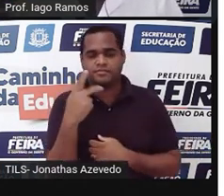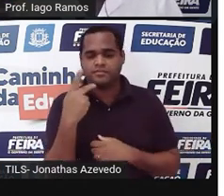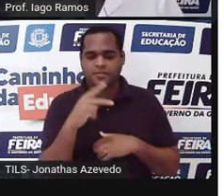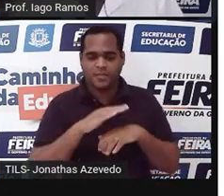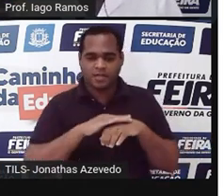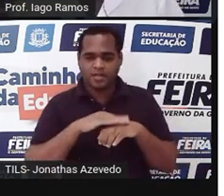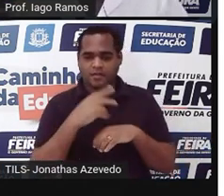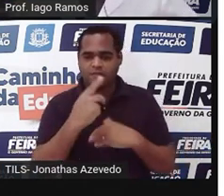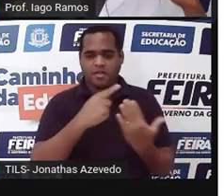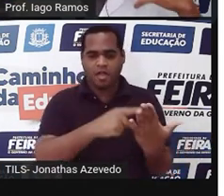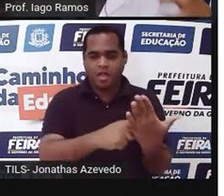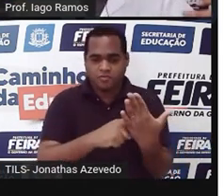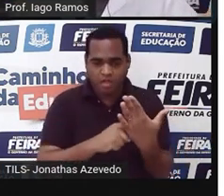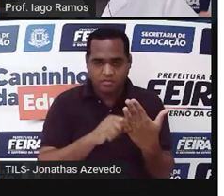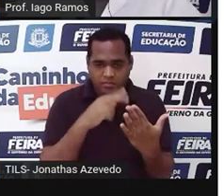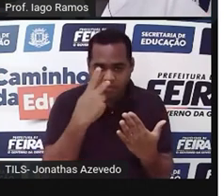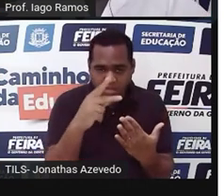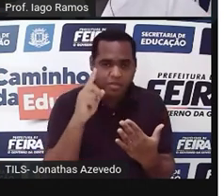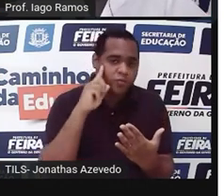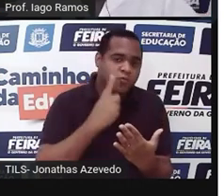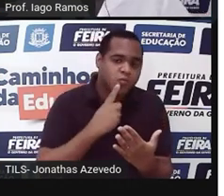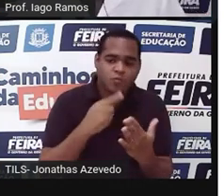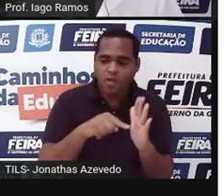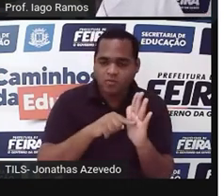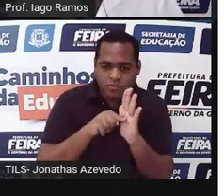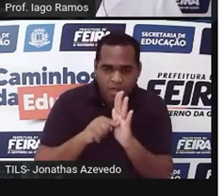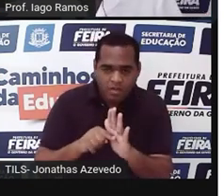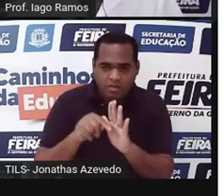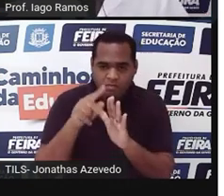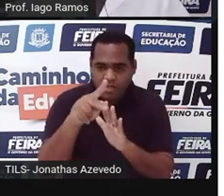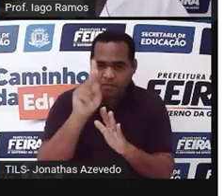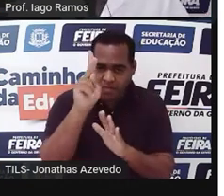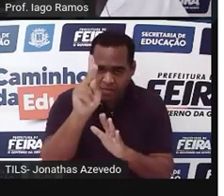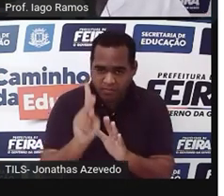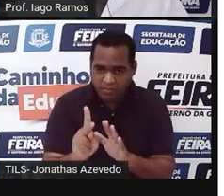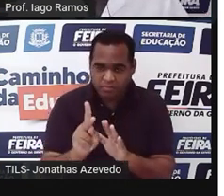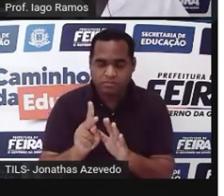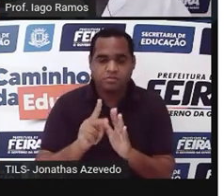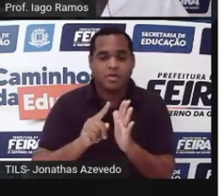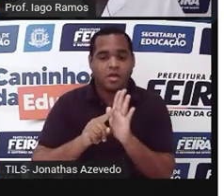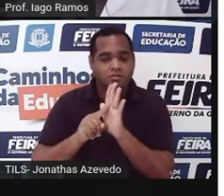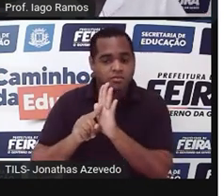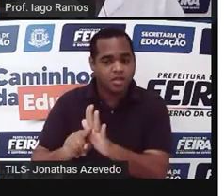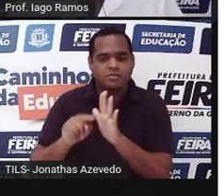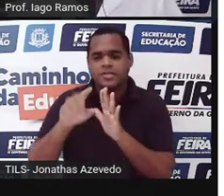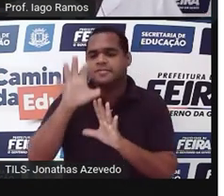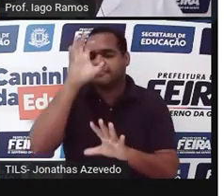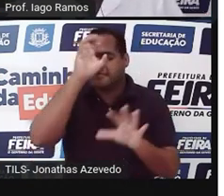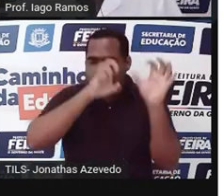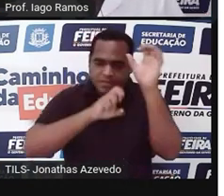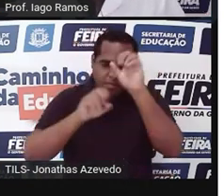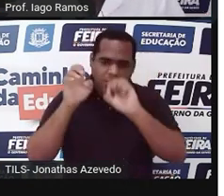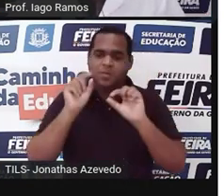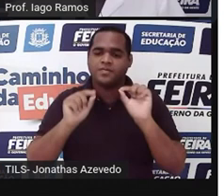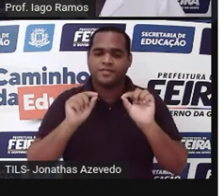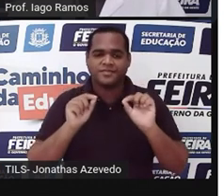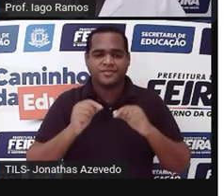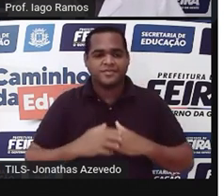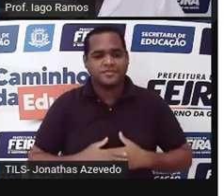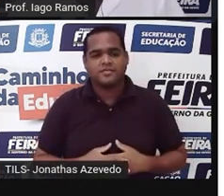te ajudar a entender melhor né no como você conseguiu aprender nessa aula